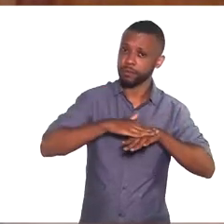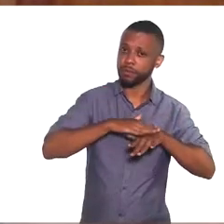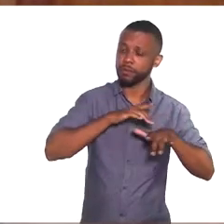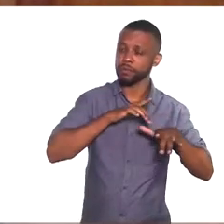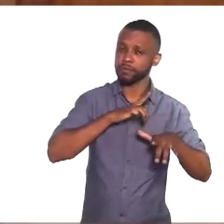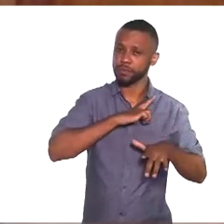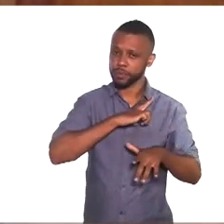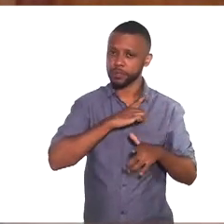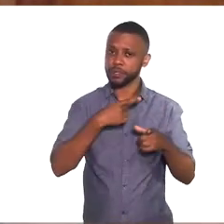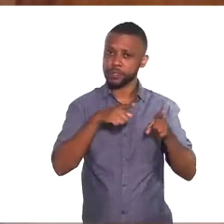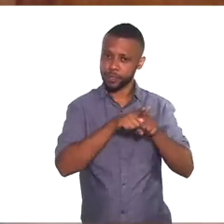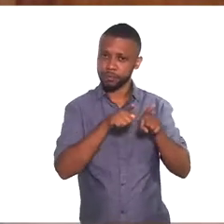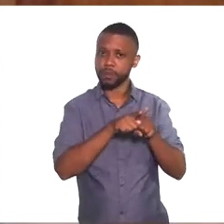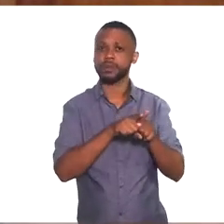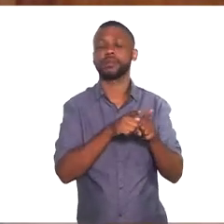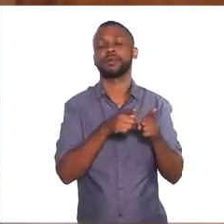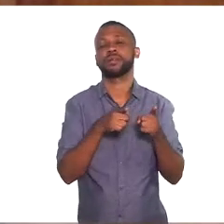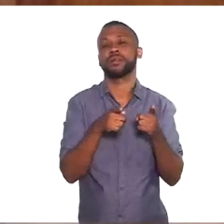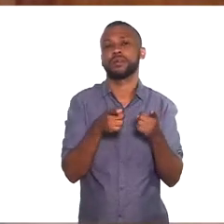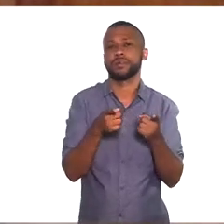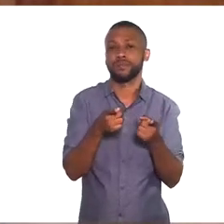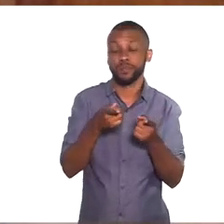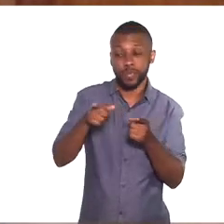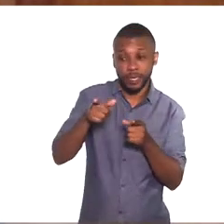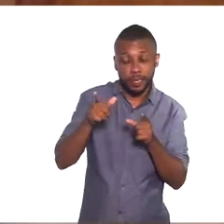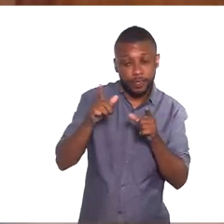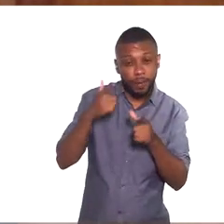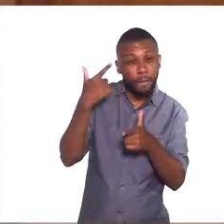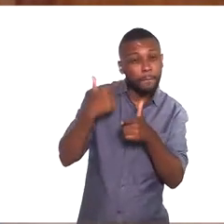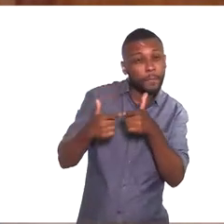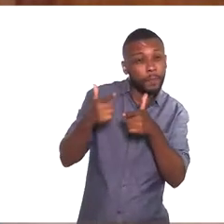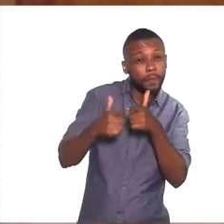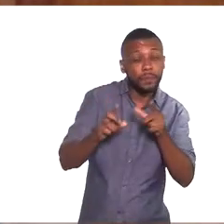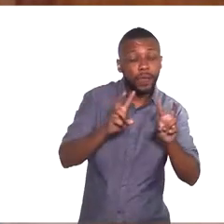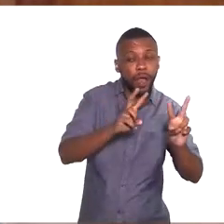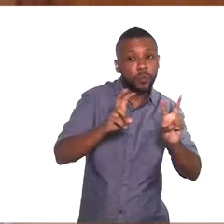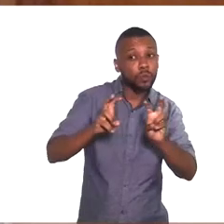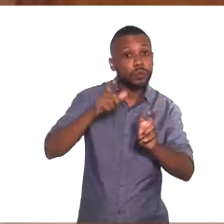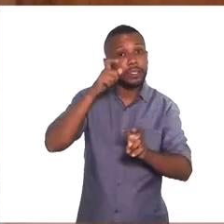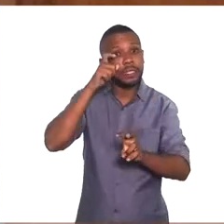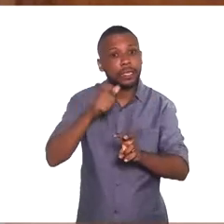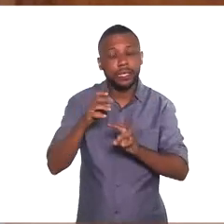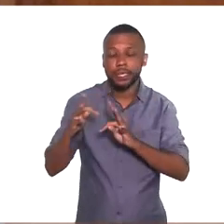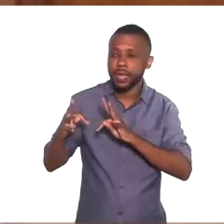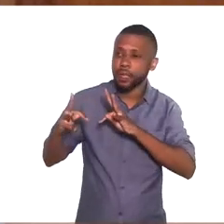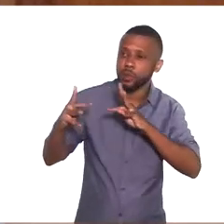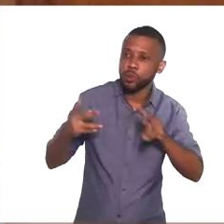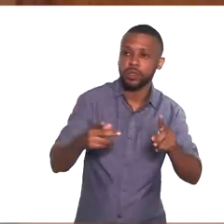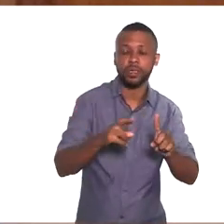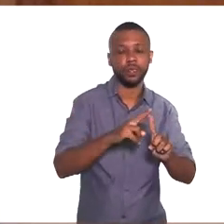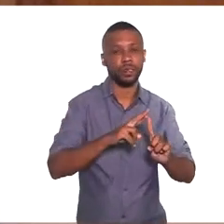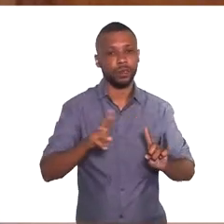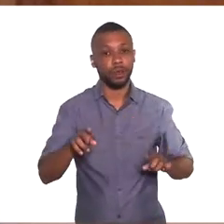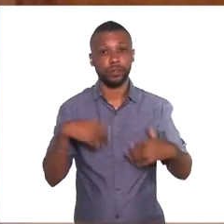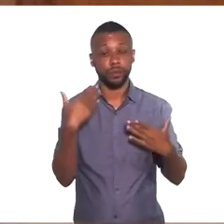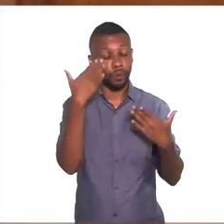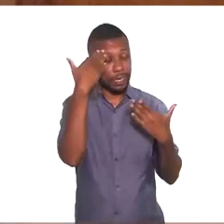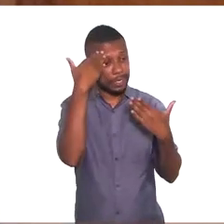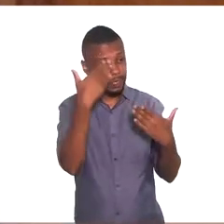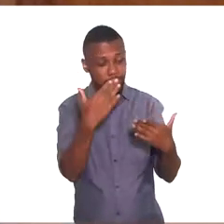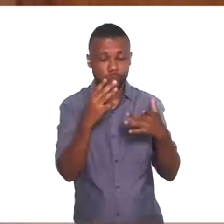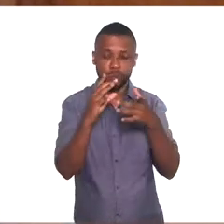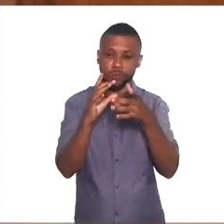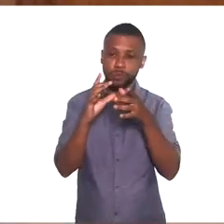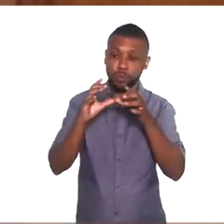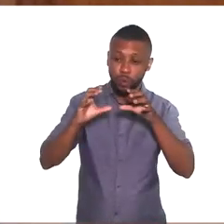feitos também porque ali justamente trás e de todas as religiões e falando de assuntos que interessam a todas as religiões lá